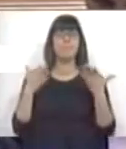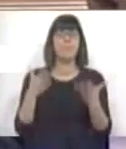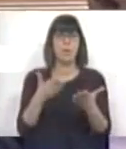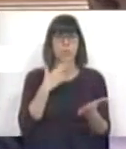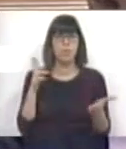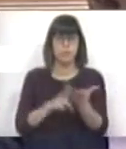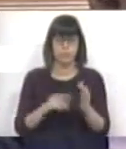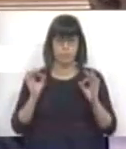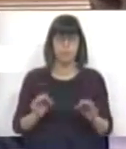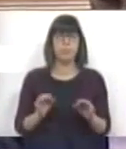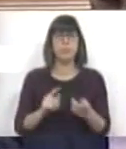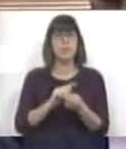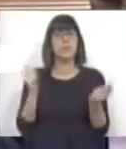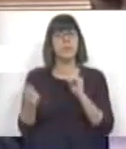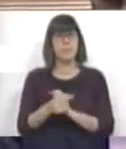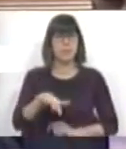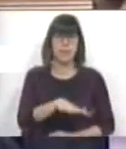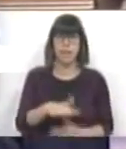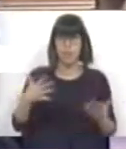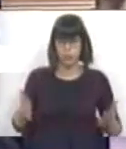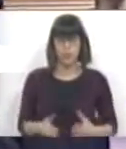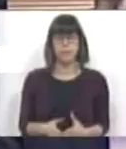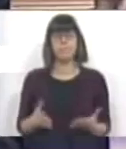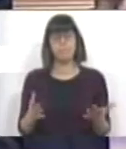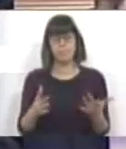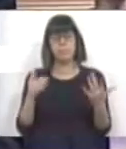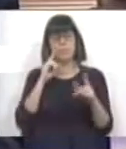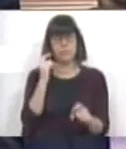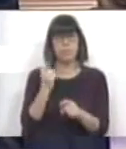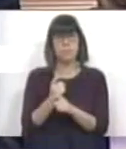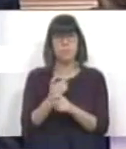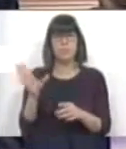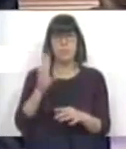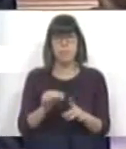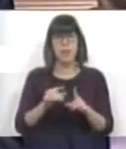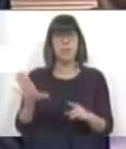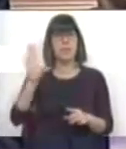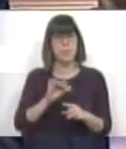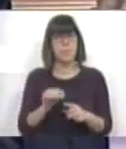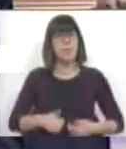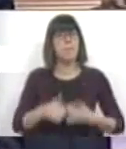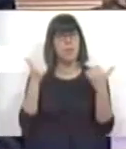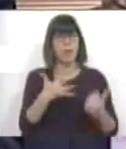ajuda efetiva à transformação do setor. Exige também